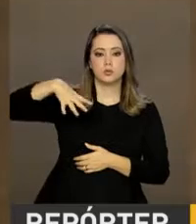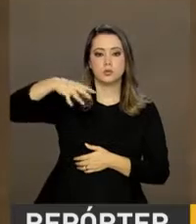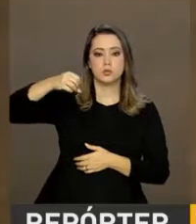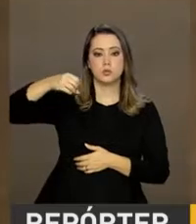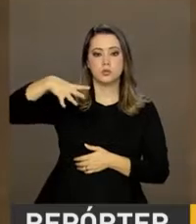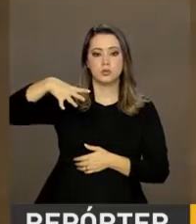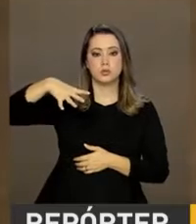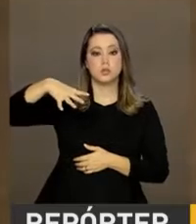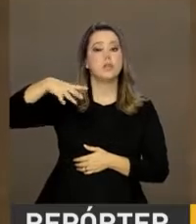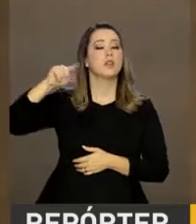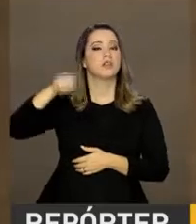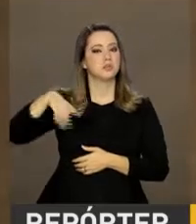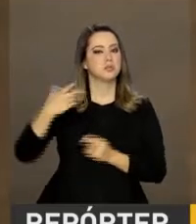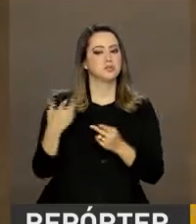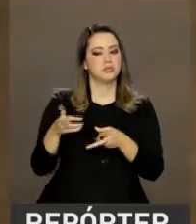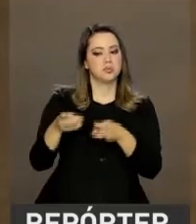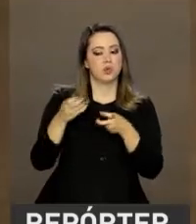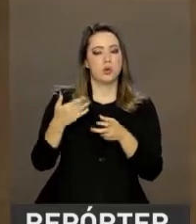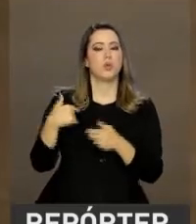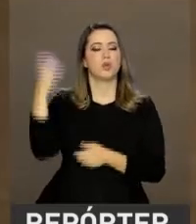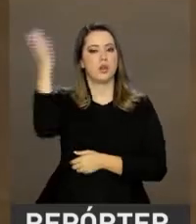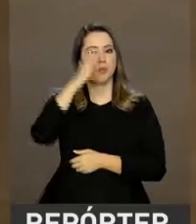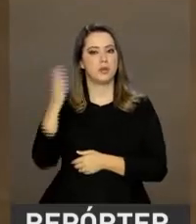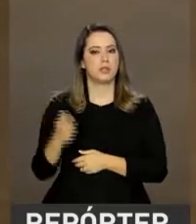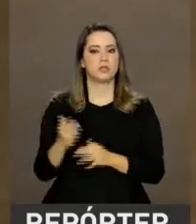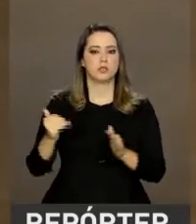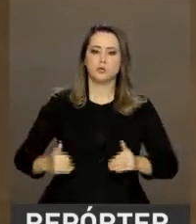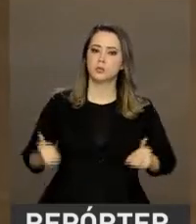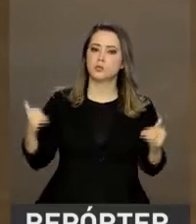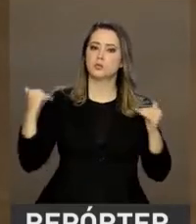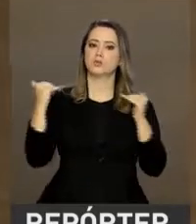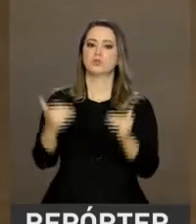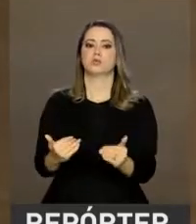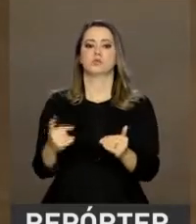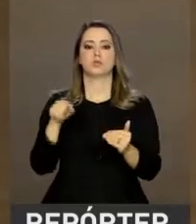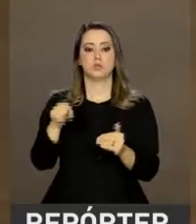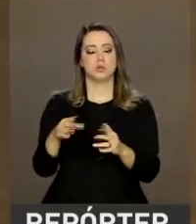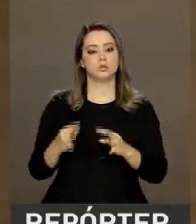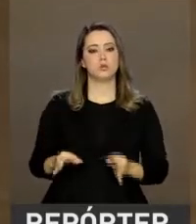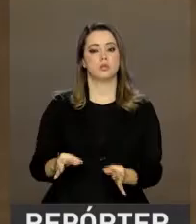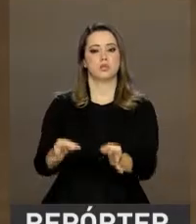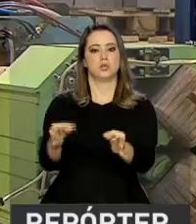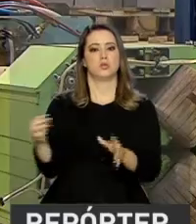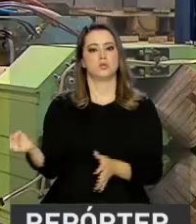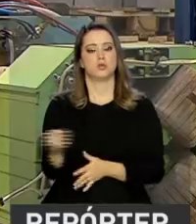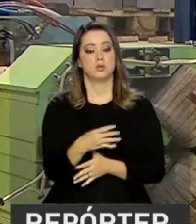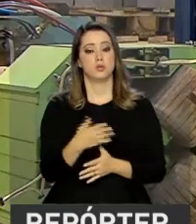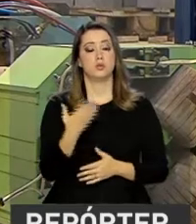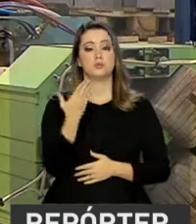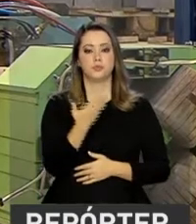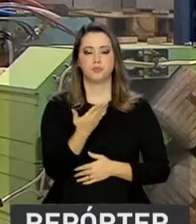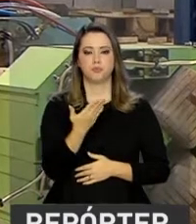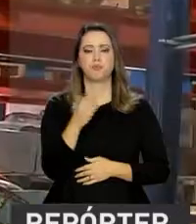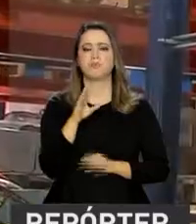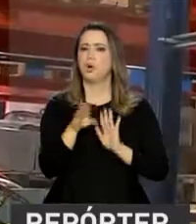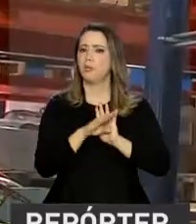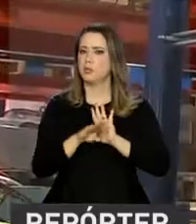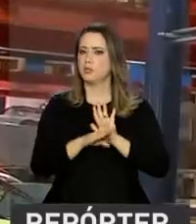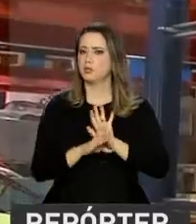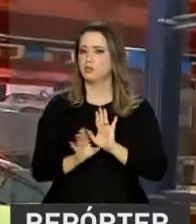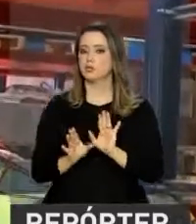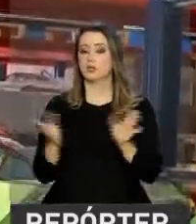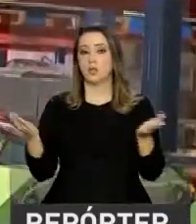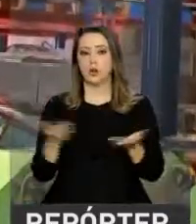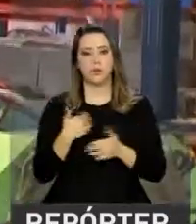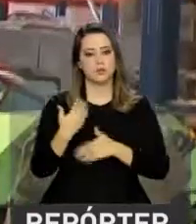serão produzidos aqui vai colocar o brasil na dianteira desse tipo de tecnologia o projeto sírios faz parte do programa